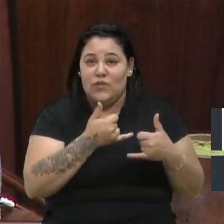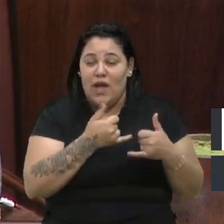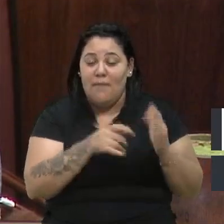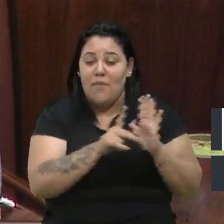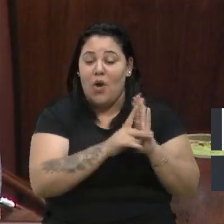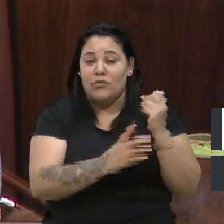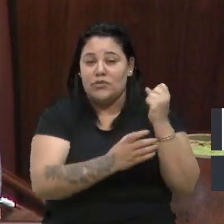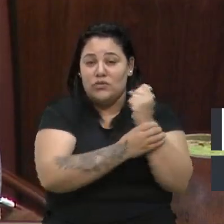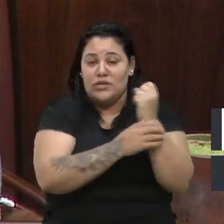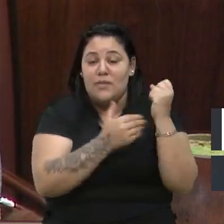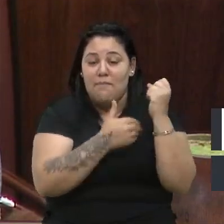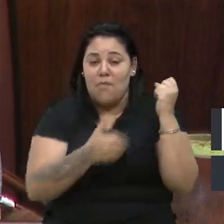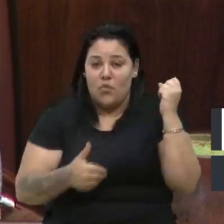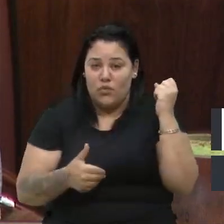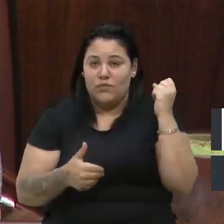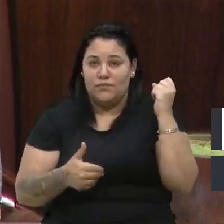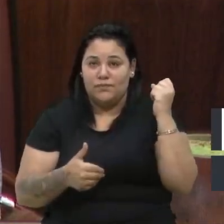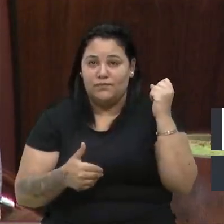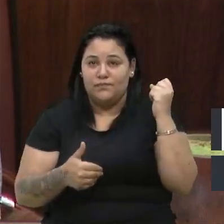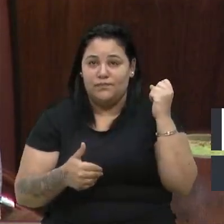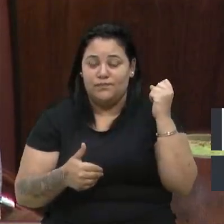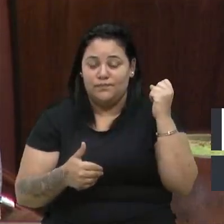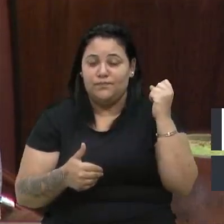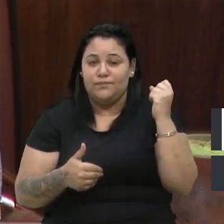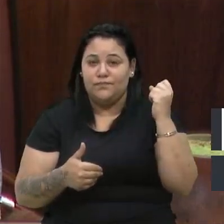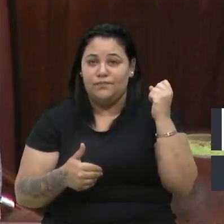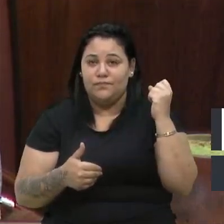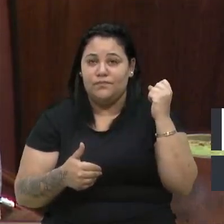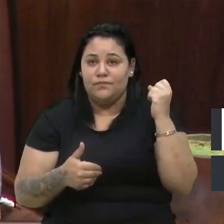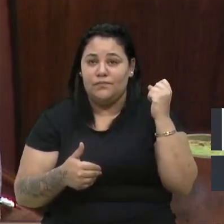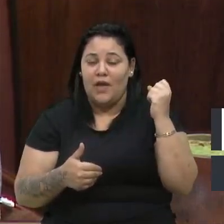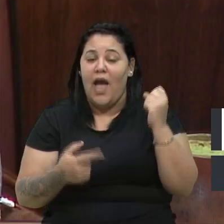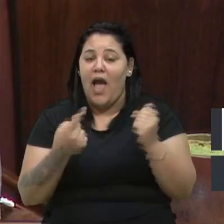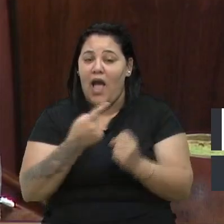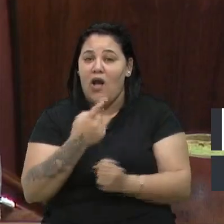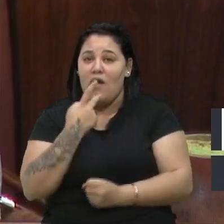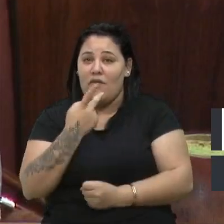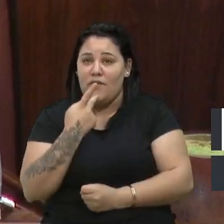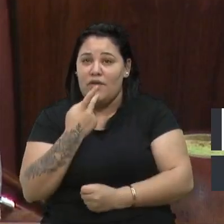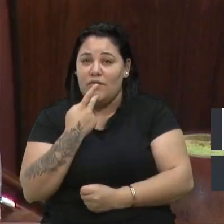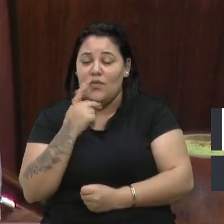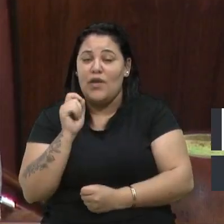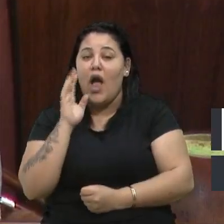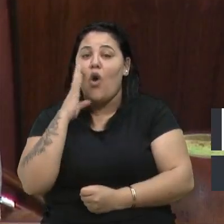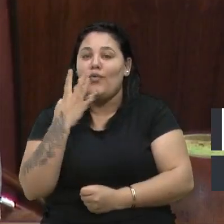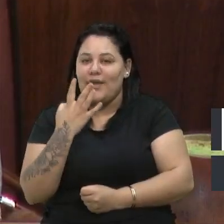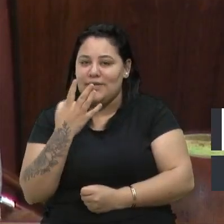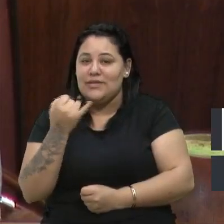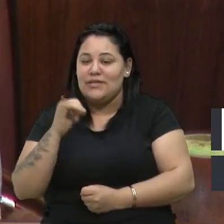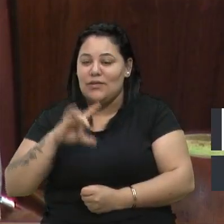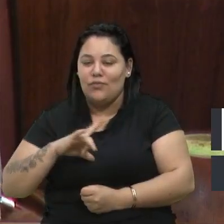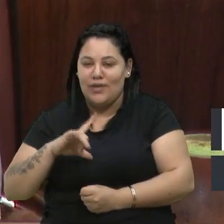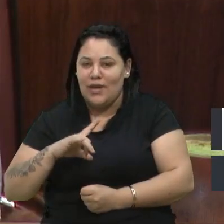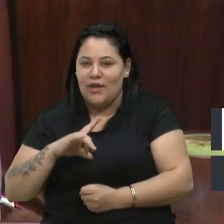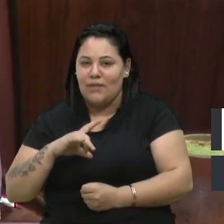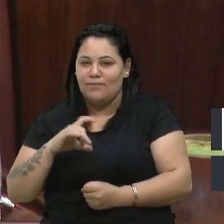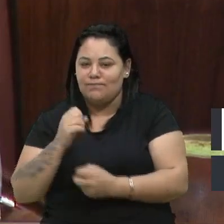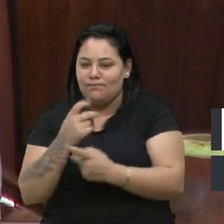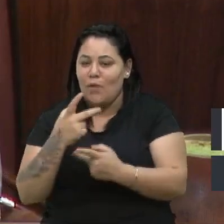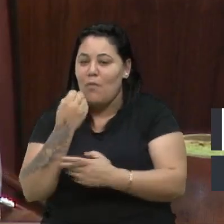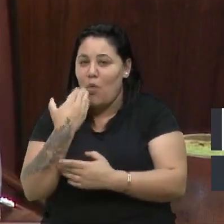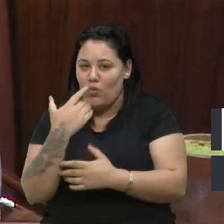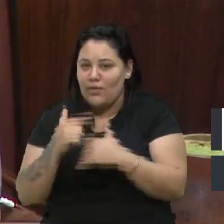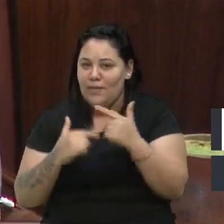lá ao fim e ao cabo, como expressão semântica, né? Acaba ocorrendo esse tipo de problema. Então, e